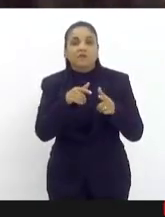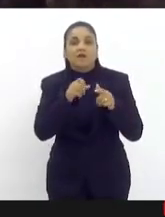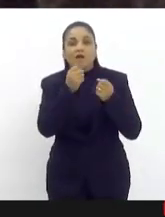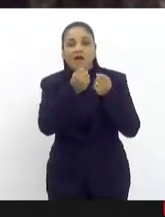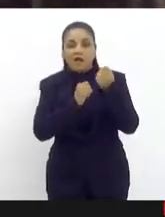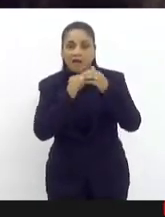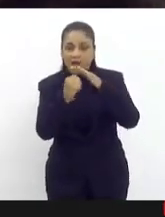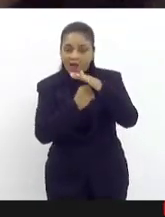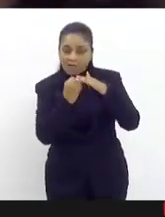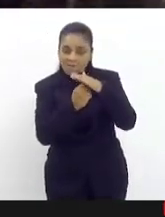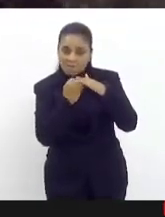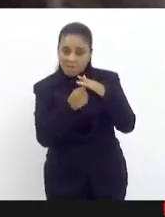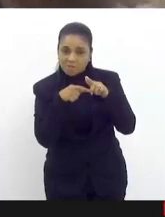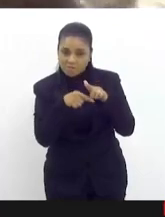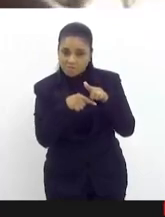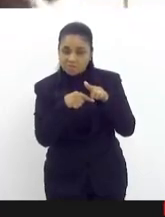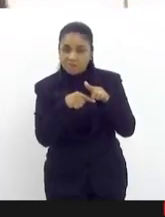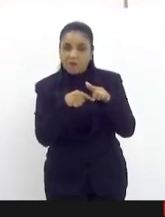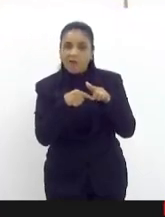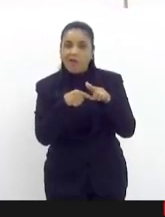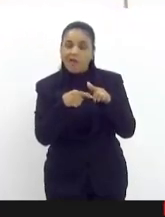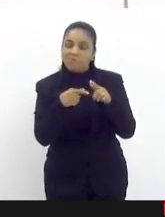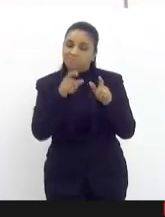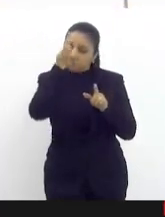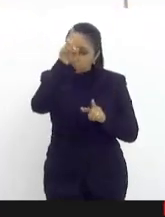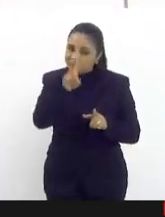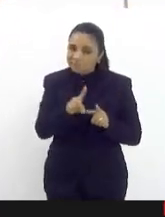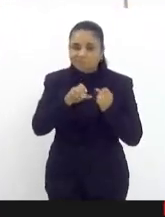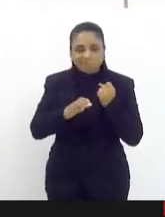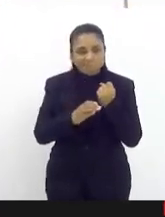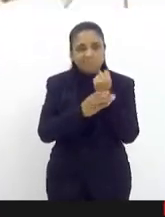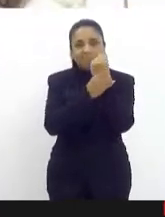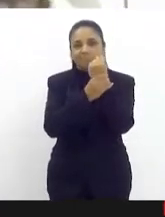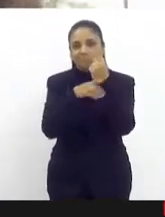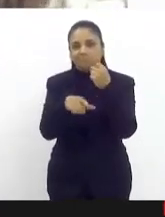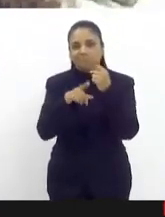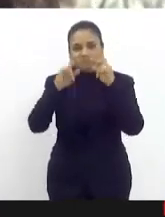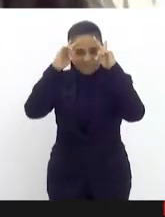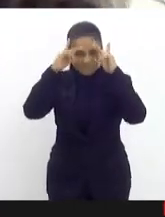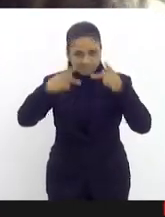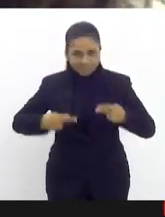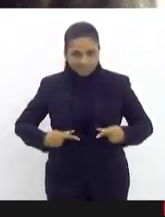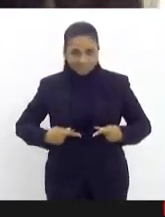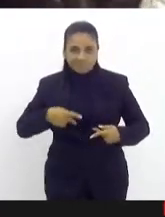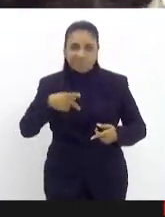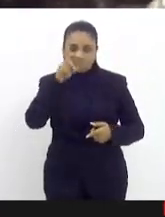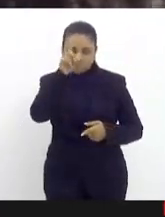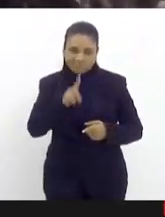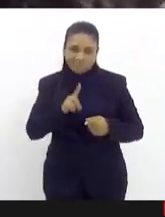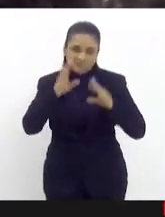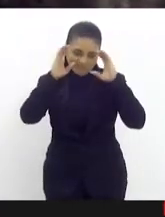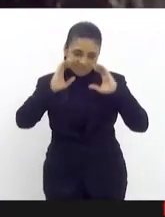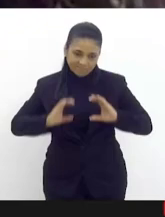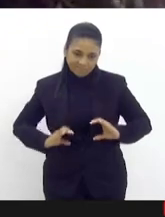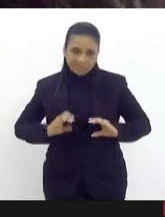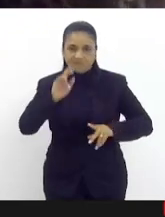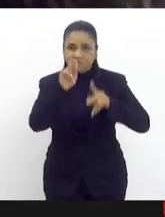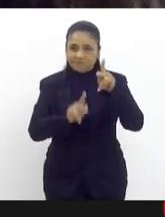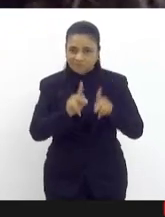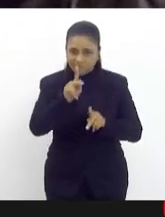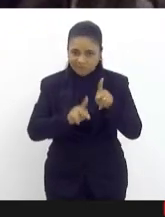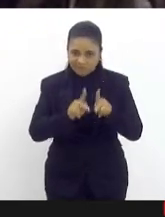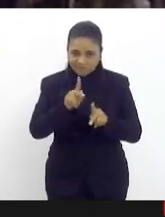assim dizer, o coração da garantia dos direitos humanos e do exercício da cidadania de toda a nossa